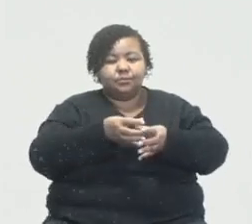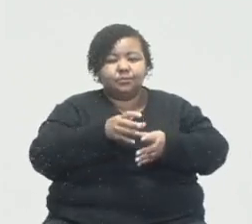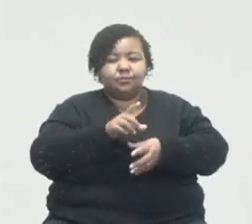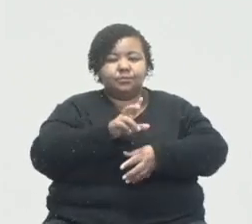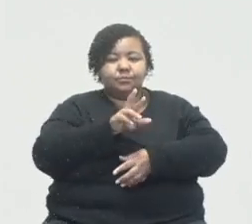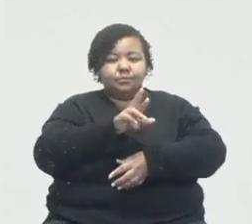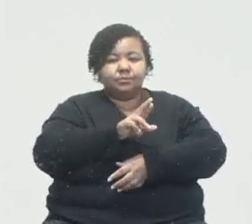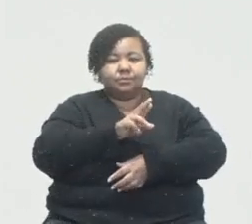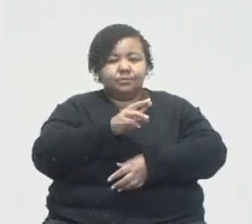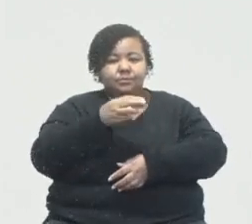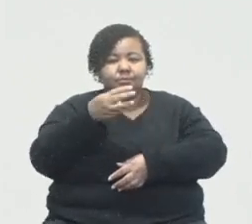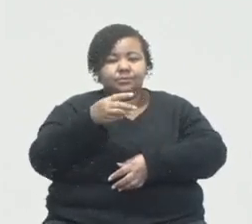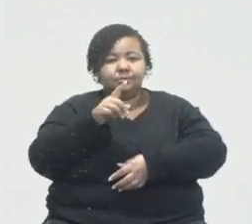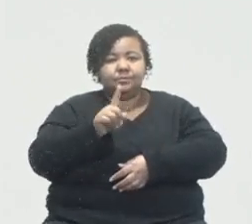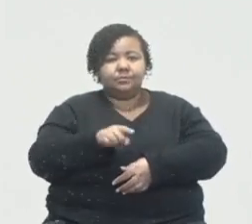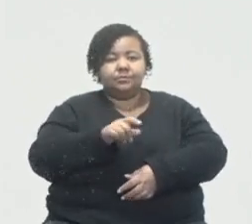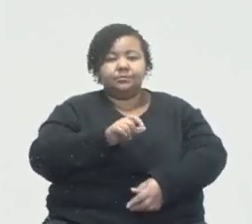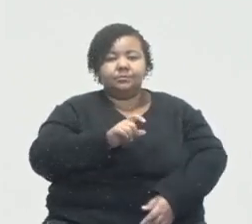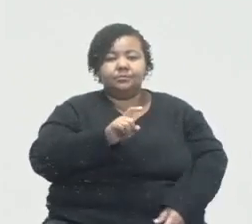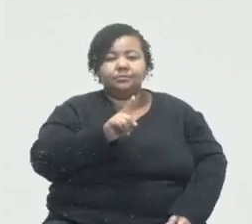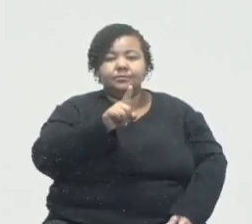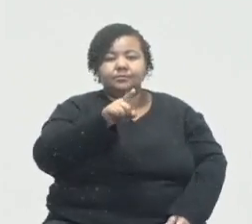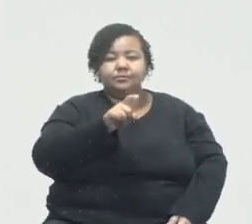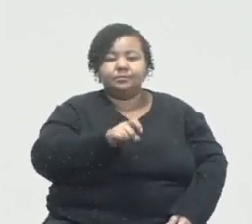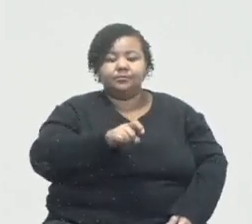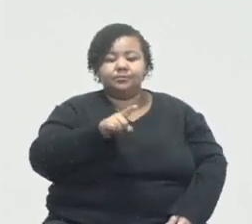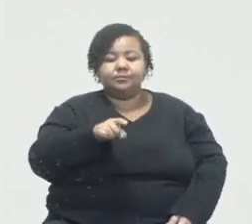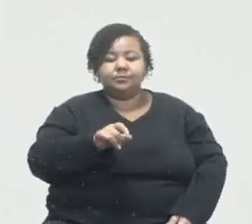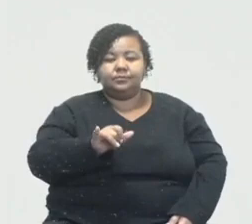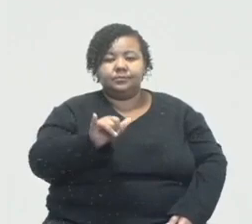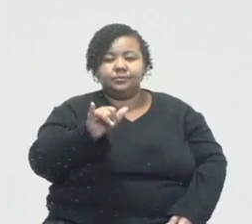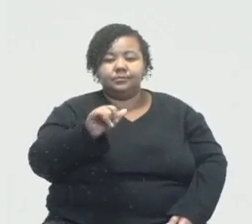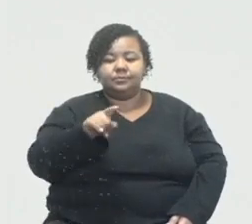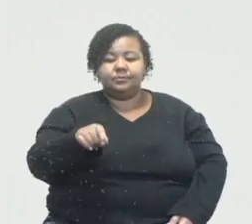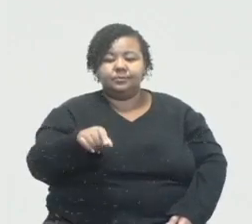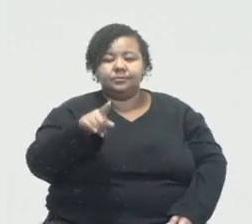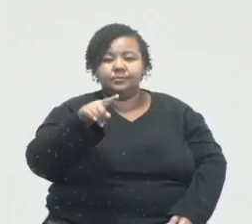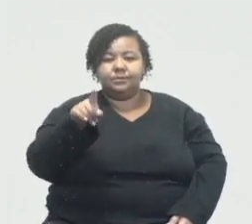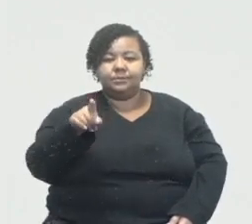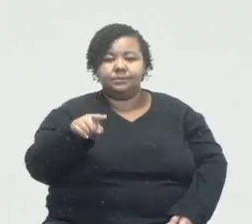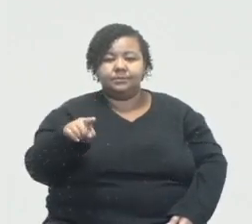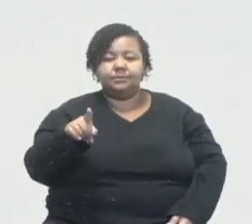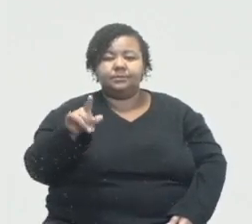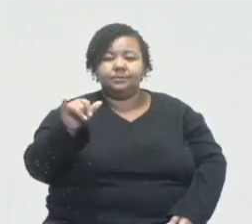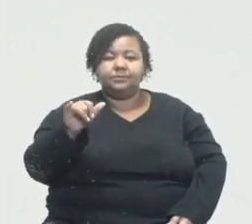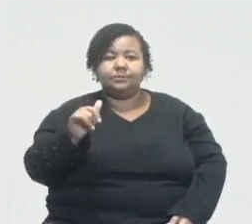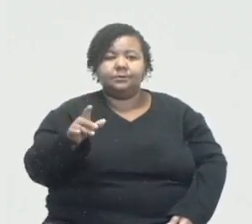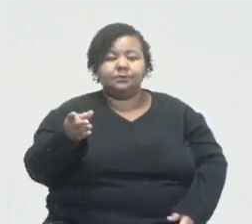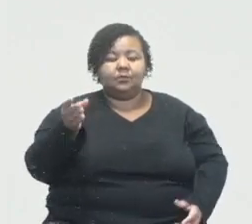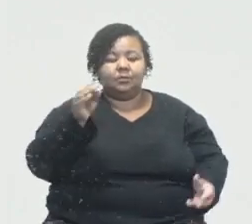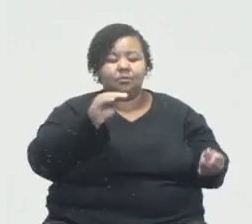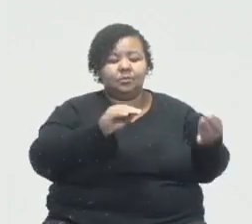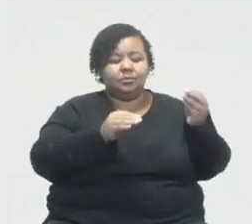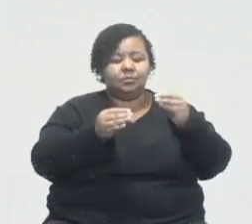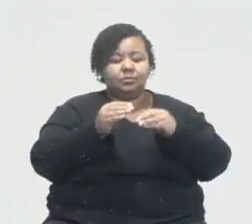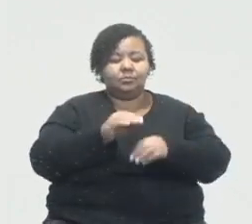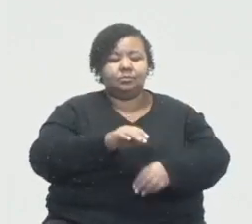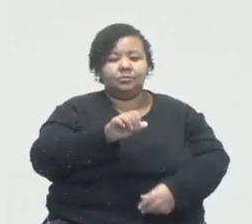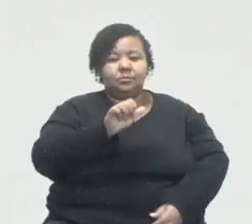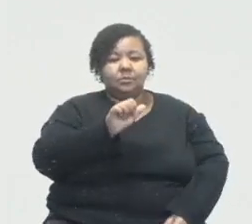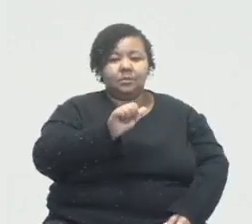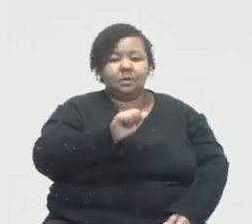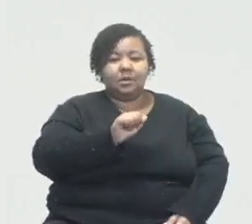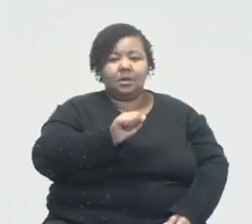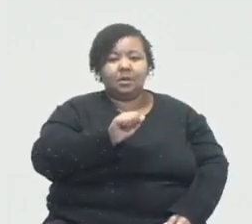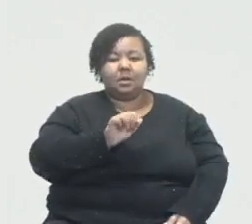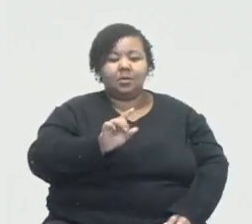x, y, z. Então, vou escrever ele A1 vezes o meu